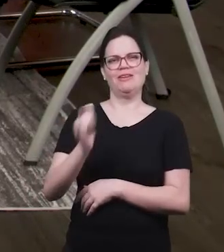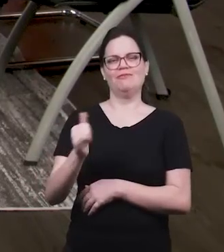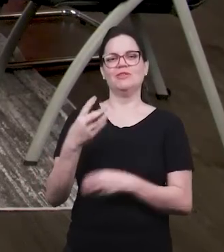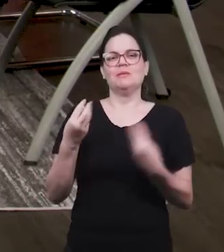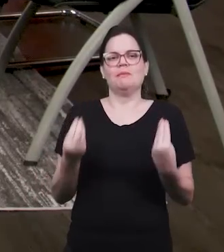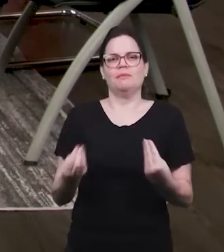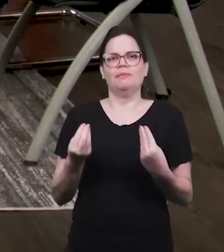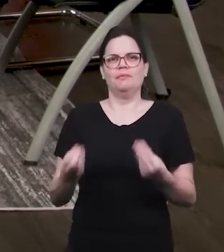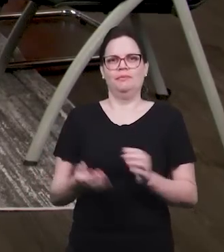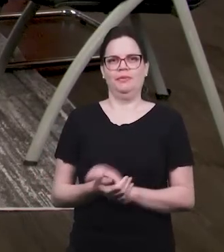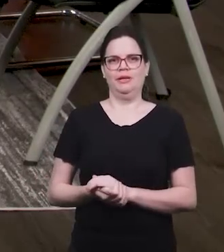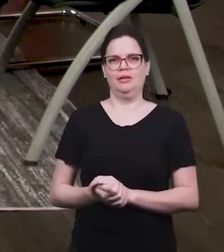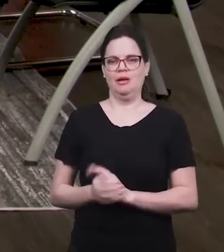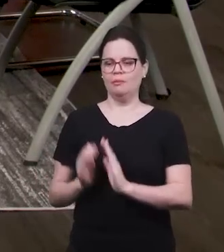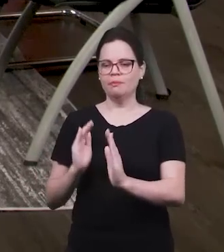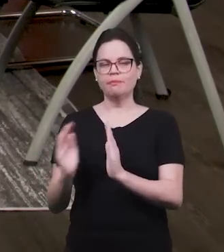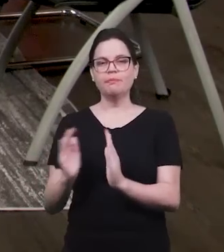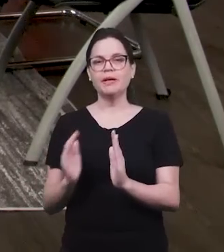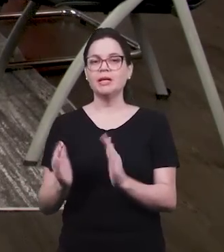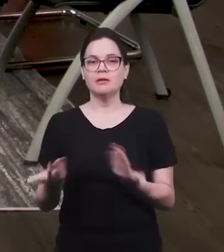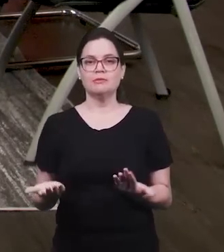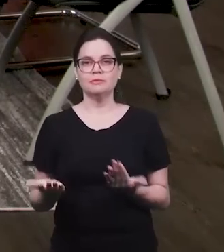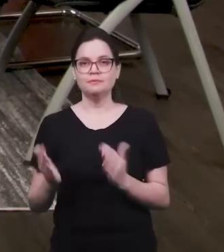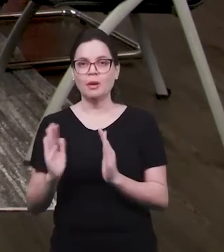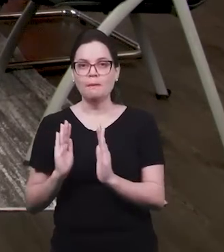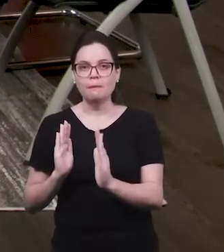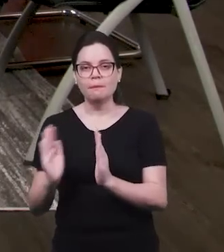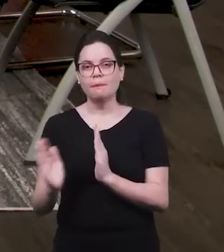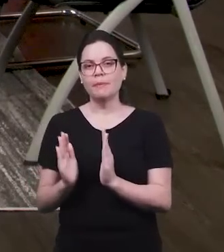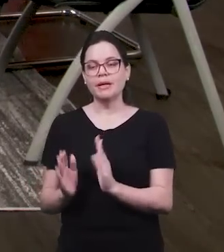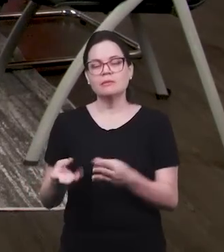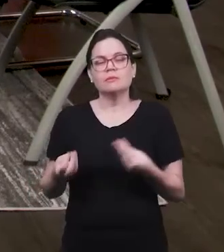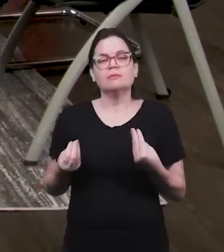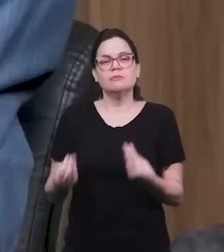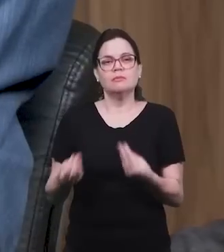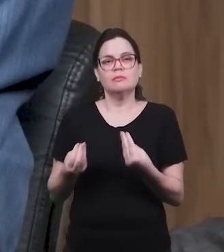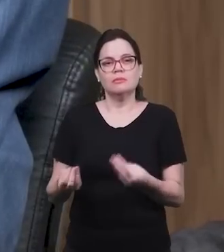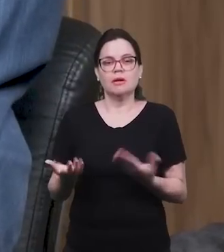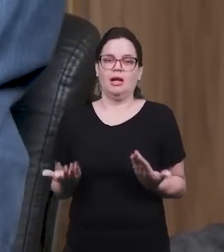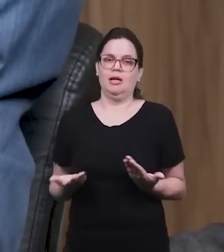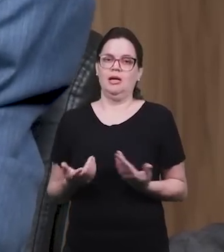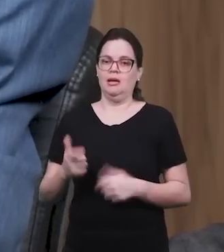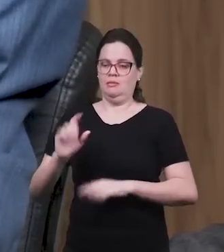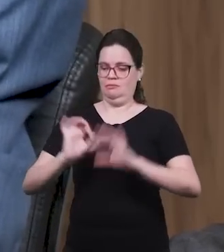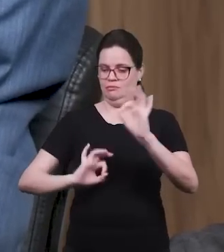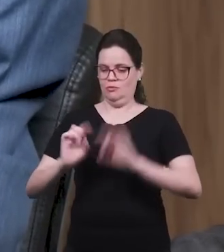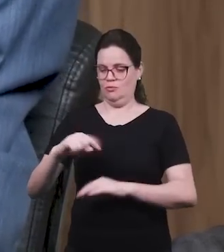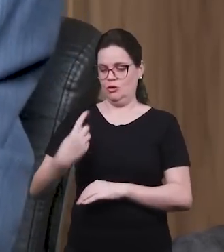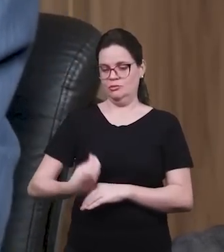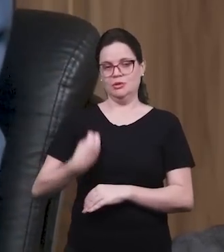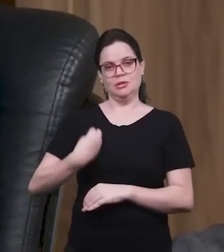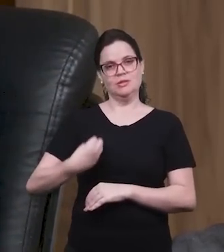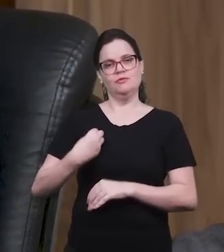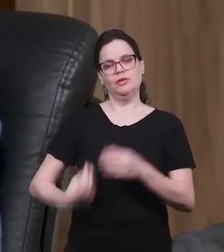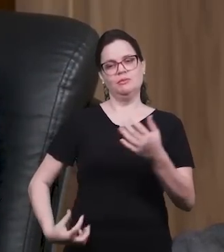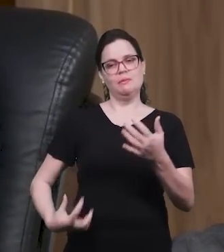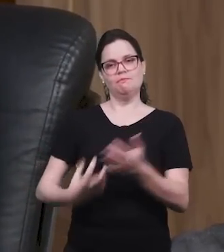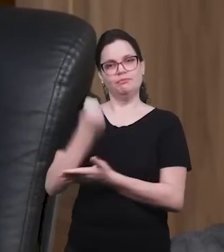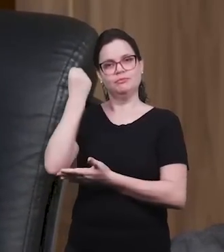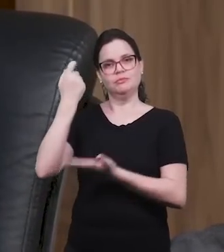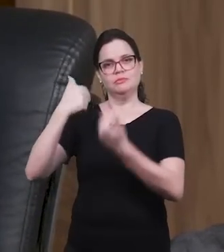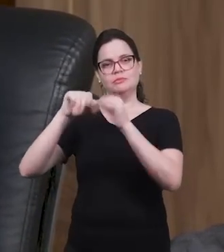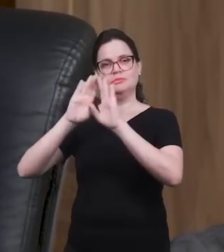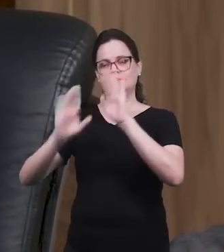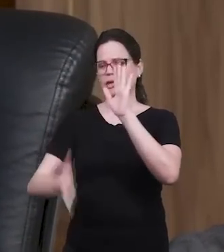período, um quarto do tempo da igreja dedicado a um preparo para essa saída. Então,